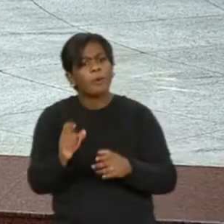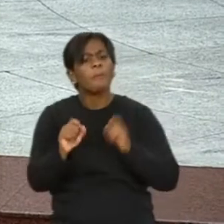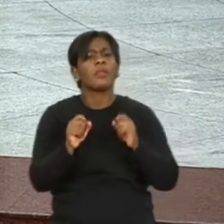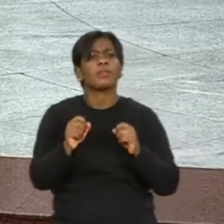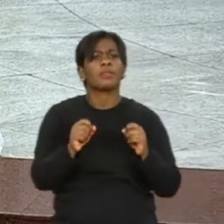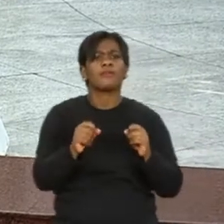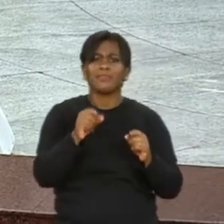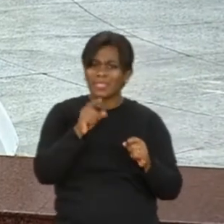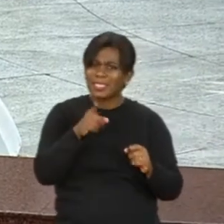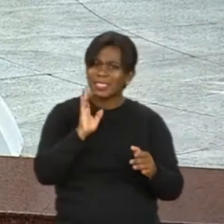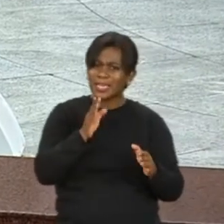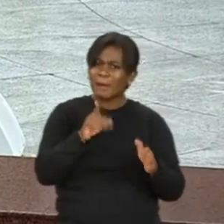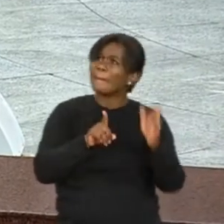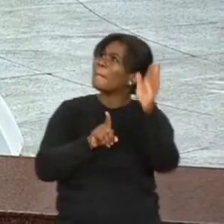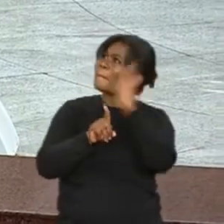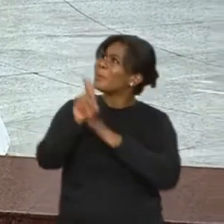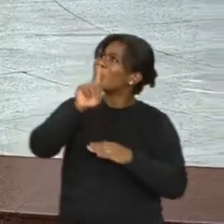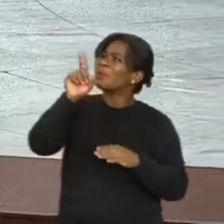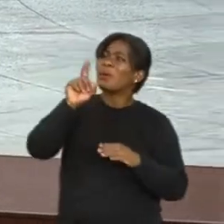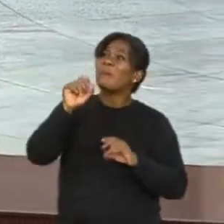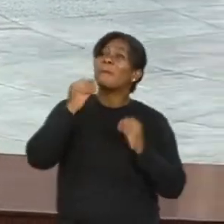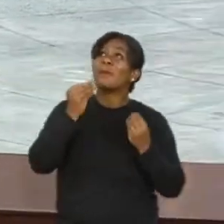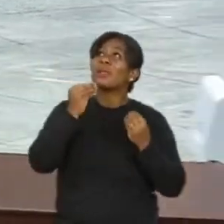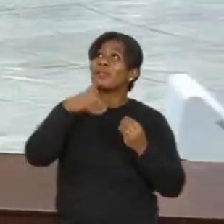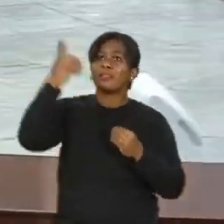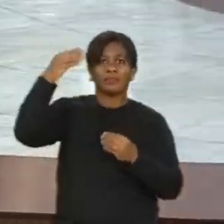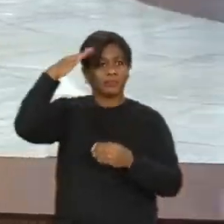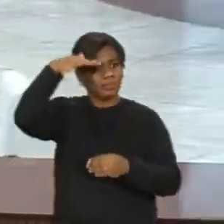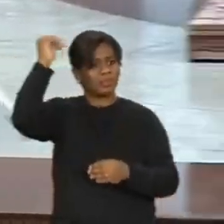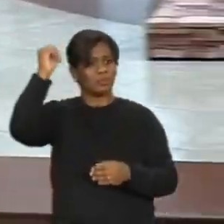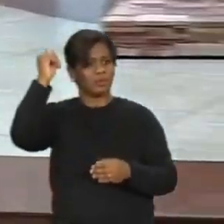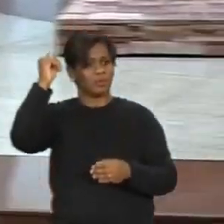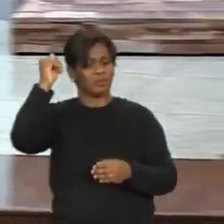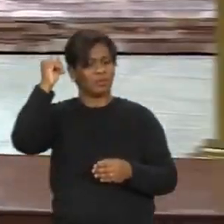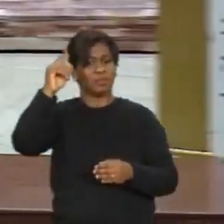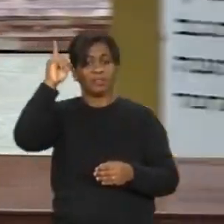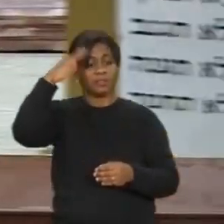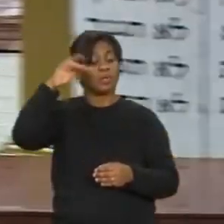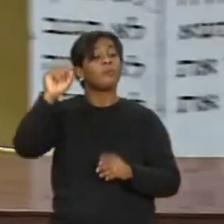perguntou para que Deus te chamou? Deus te chamou para quê?